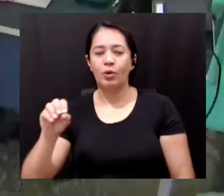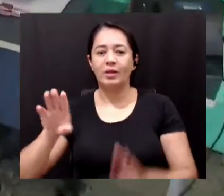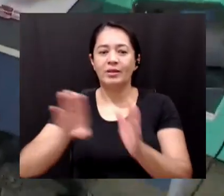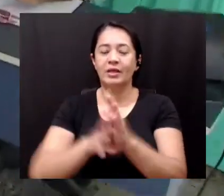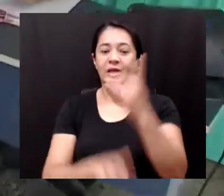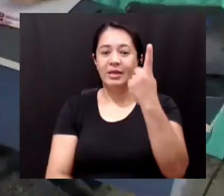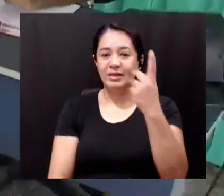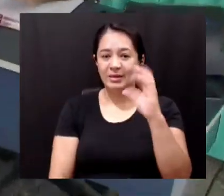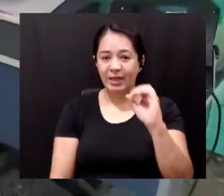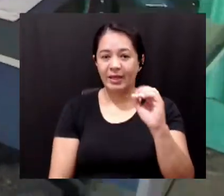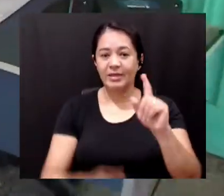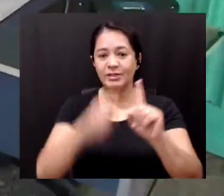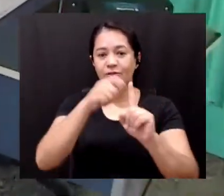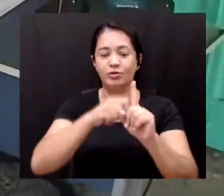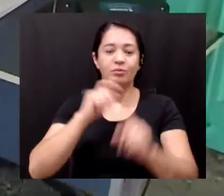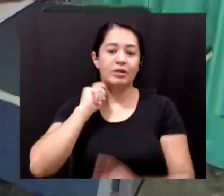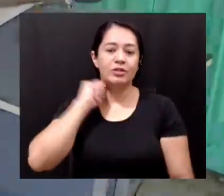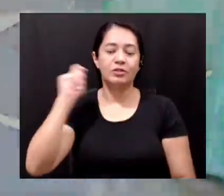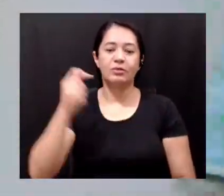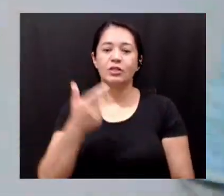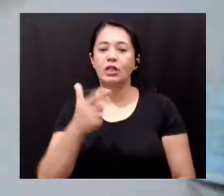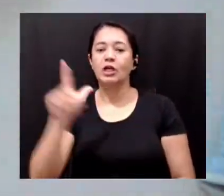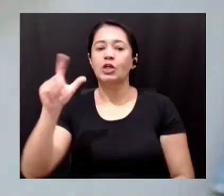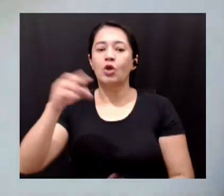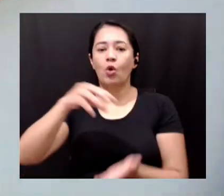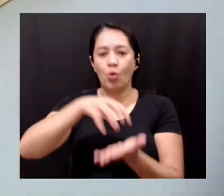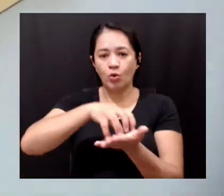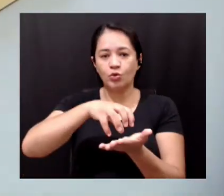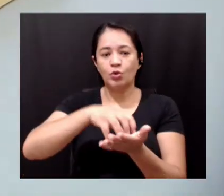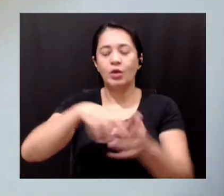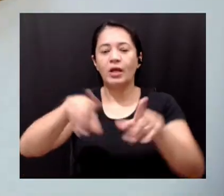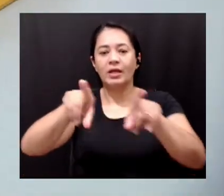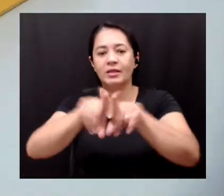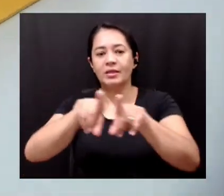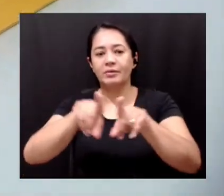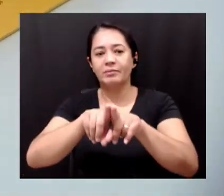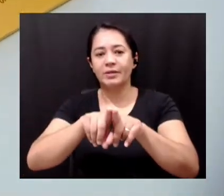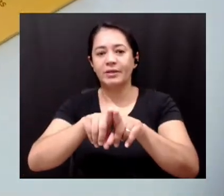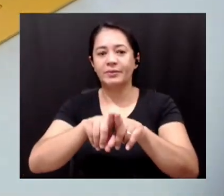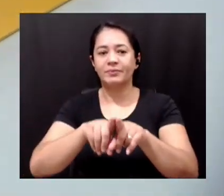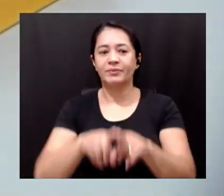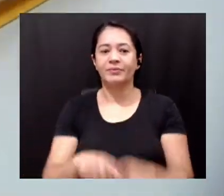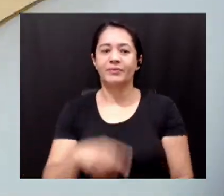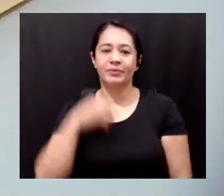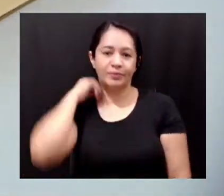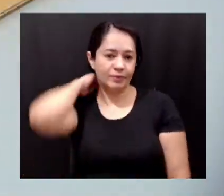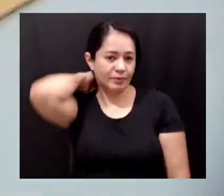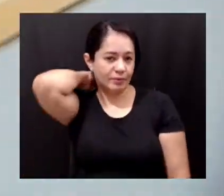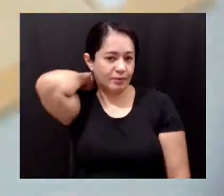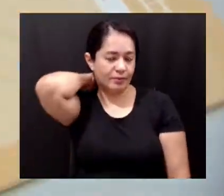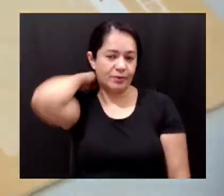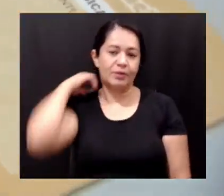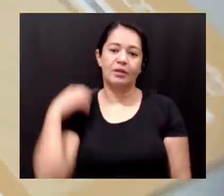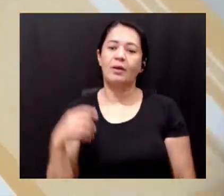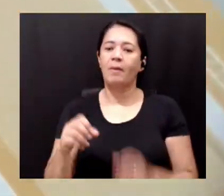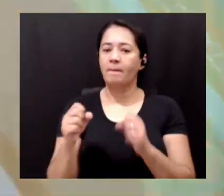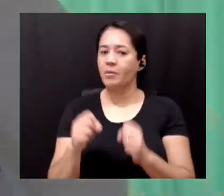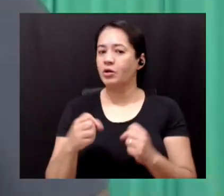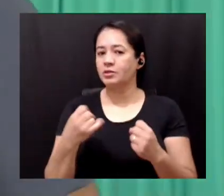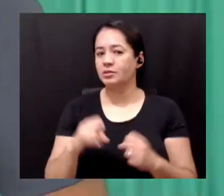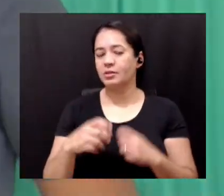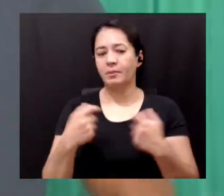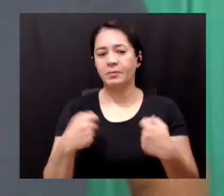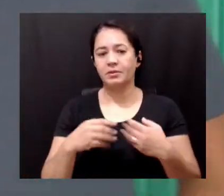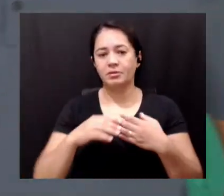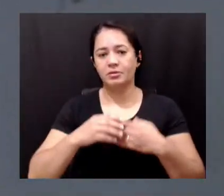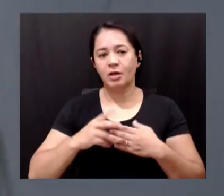unidades também? Tem, no momento está lá no Campo Grande até o dia 27 de março, podendo se estender também, caso seja necessário, perante a demanda, né?